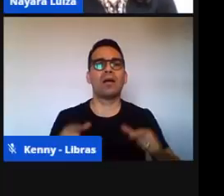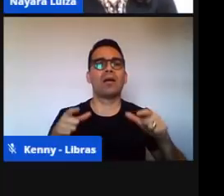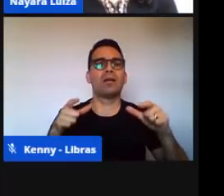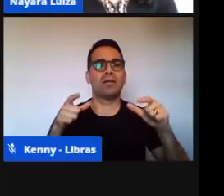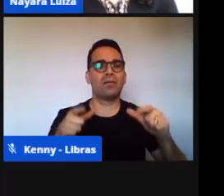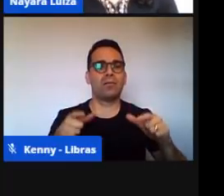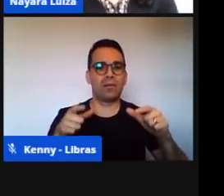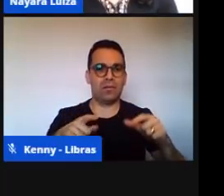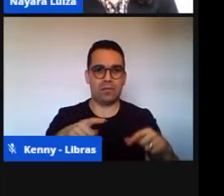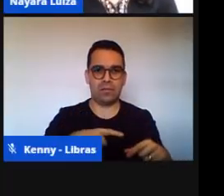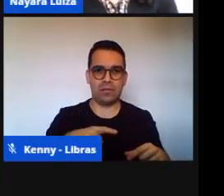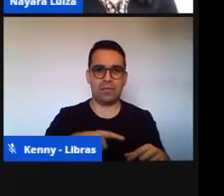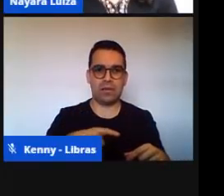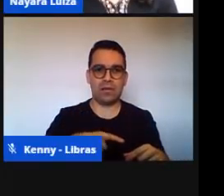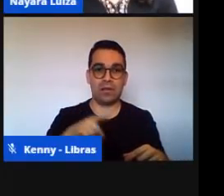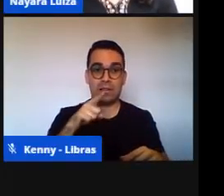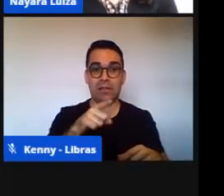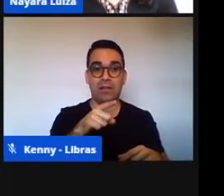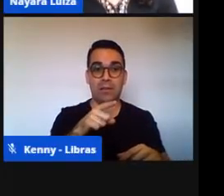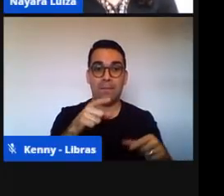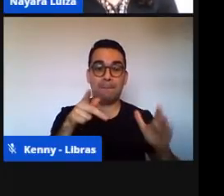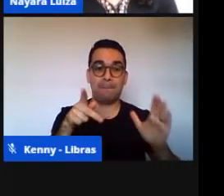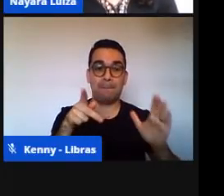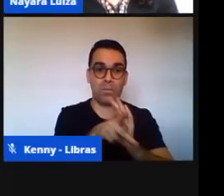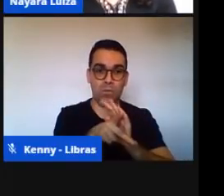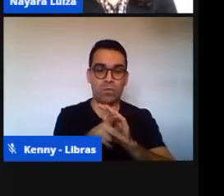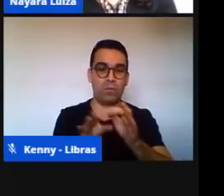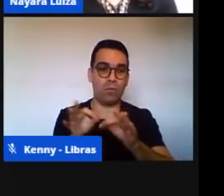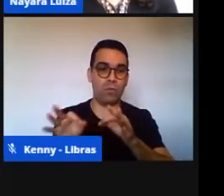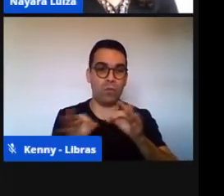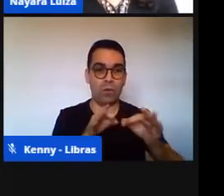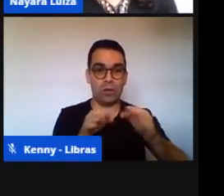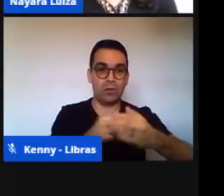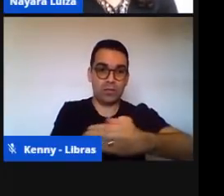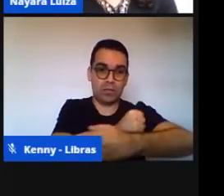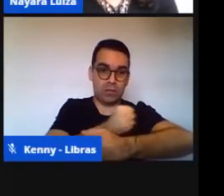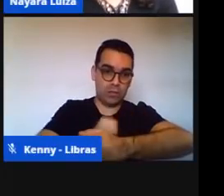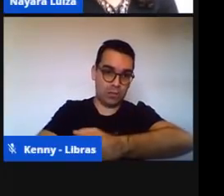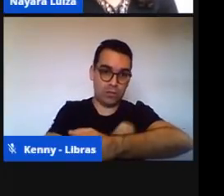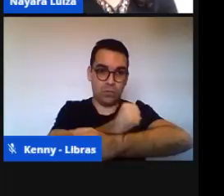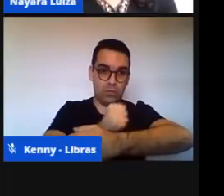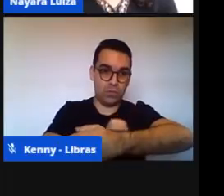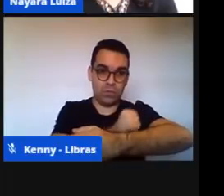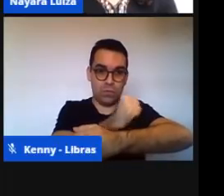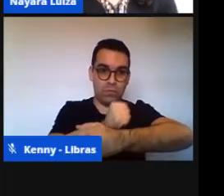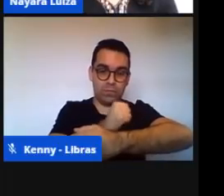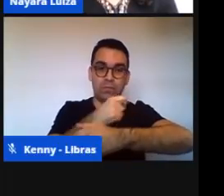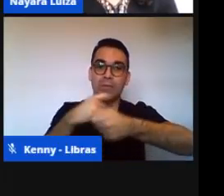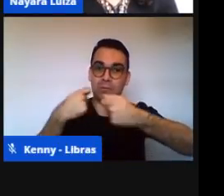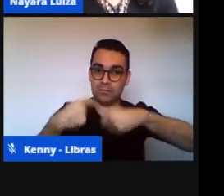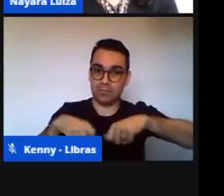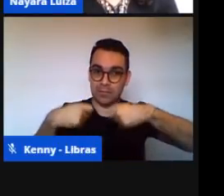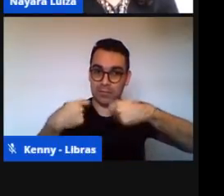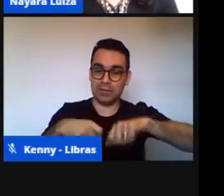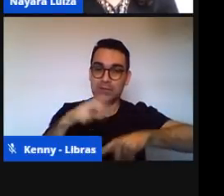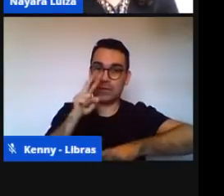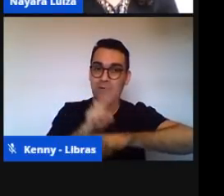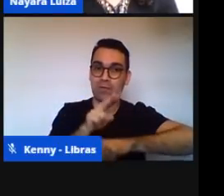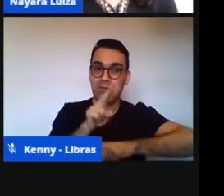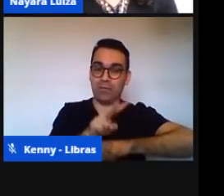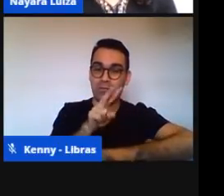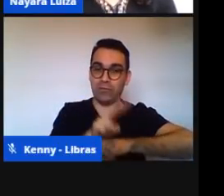é o manipulador de alimentos, né? Então, com a higienização frequente das mãos, a gente consegue diminuir muito a contaminação dos